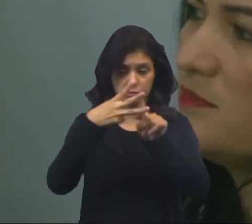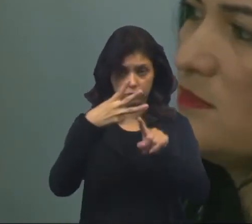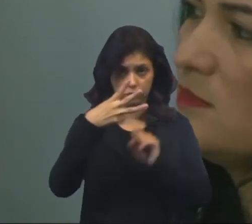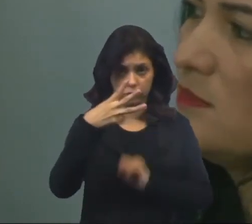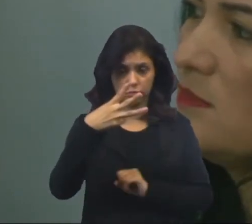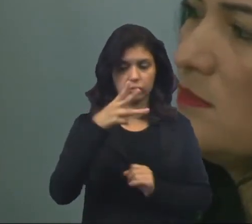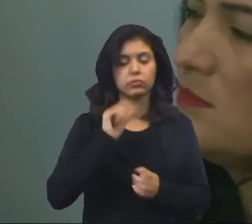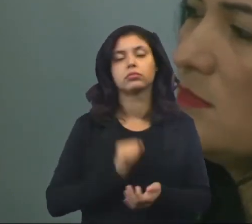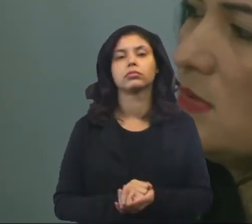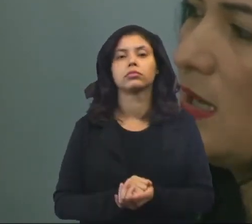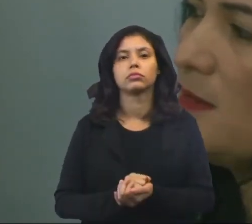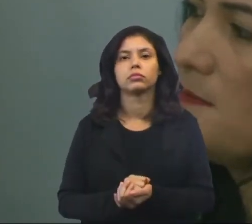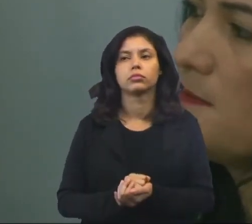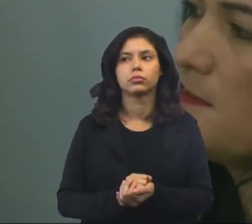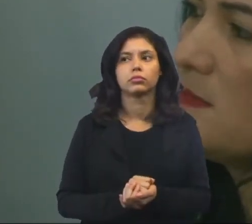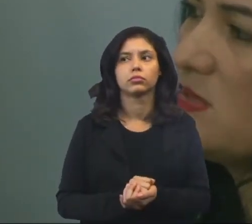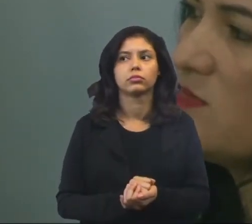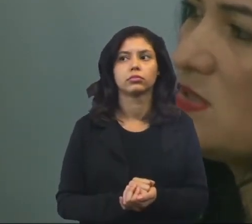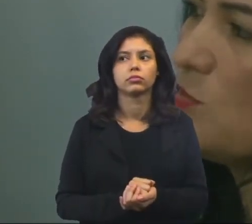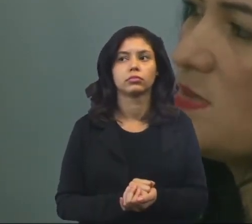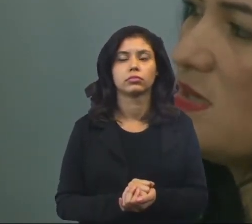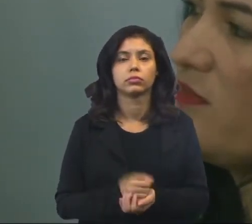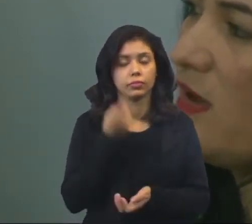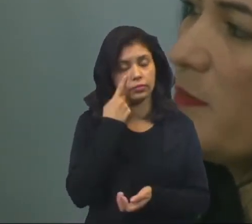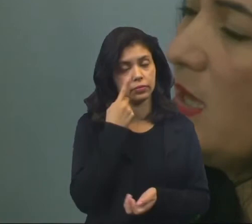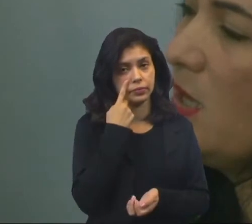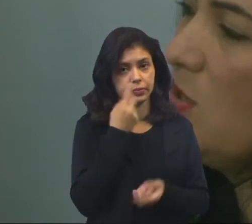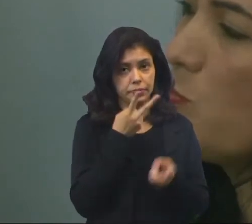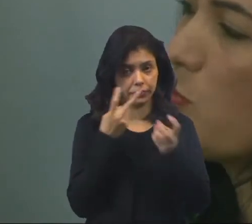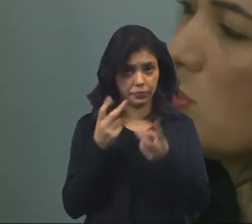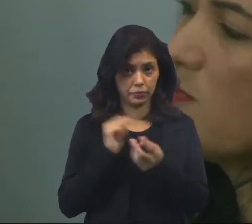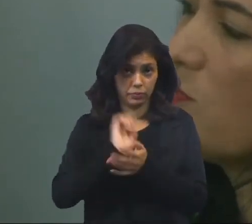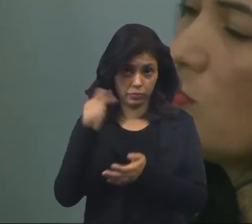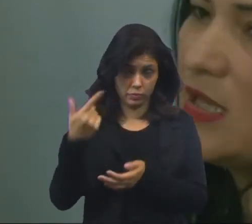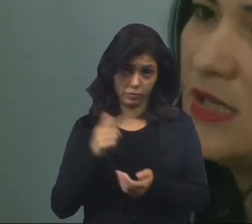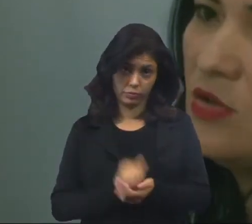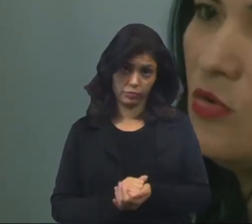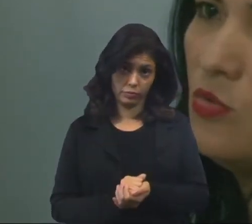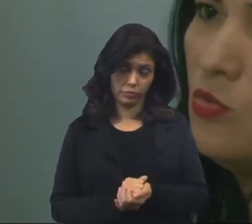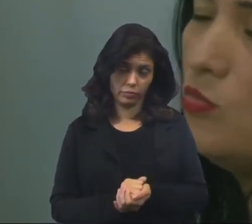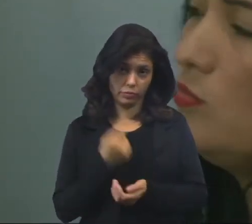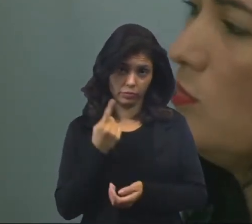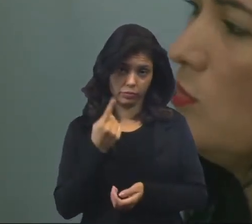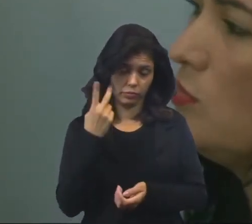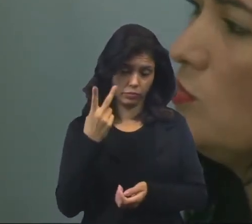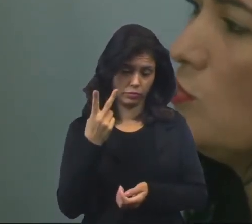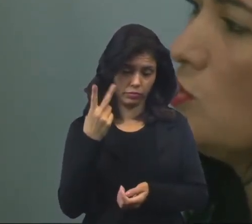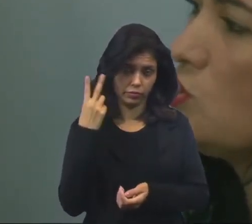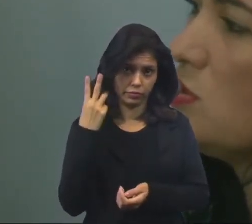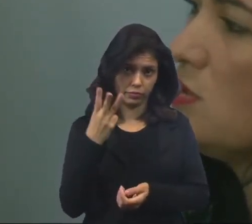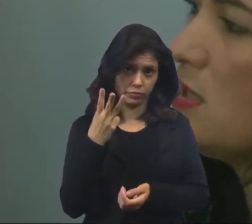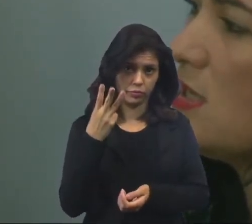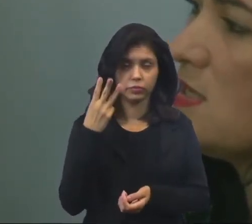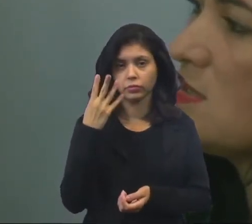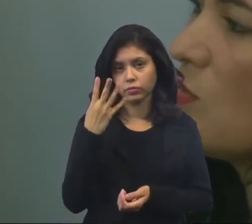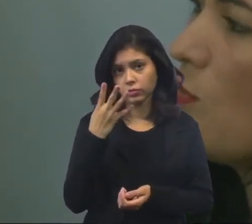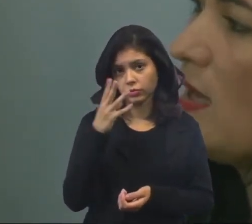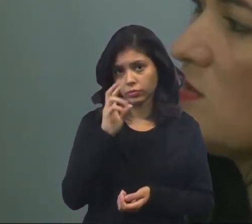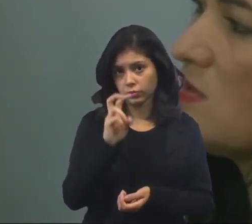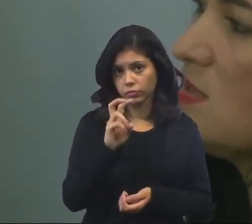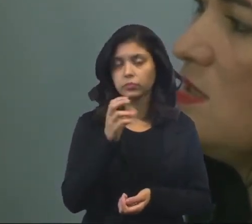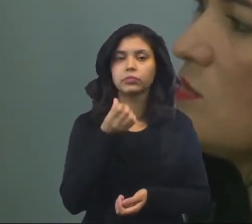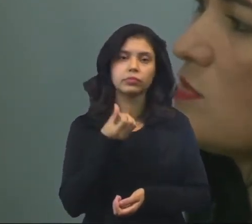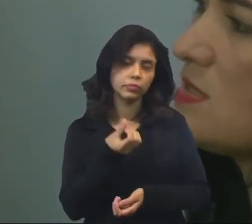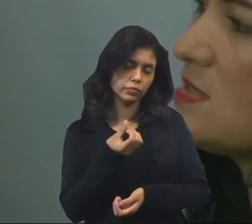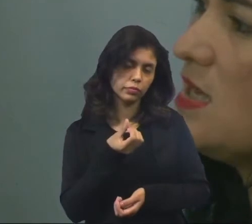cubos, tá? Se você observar. E no próximo eu vou contar aqui, ó. 1, 2, 3,